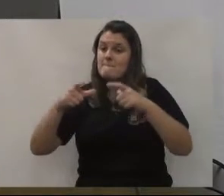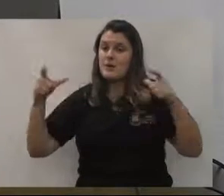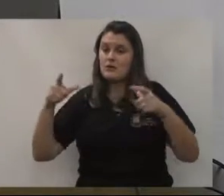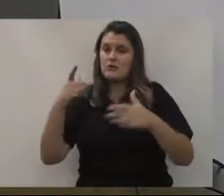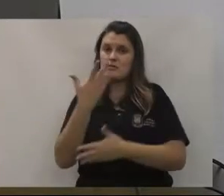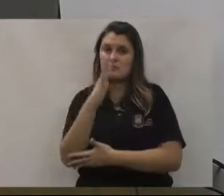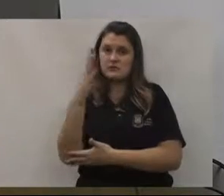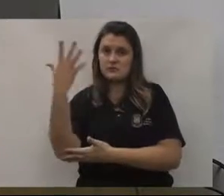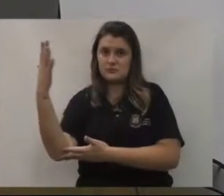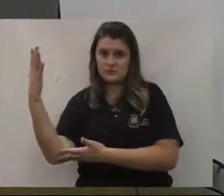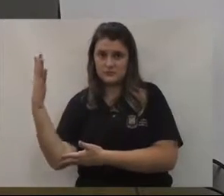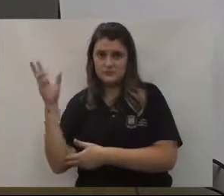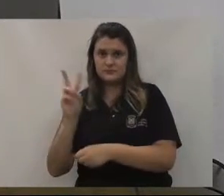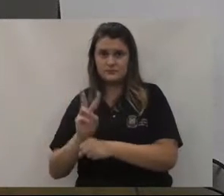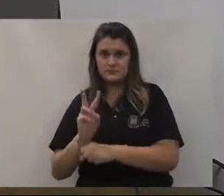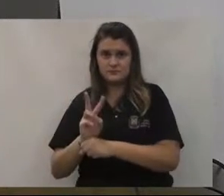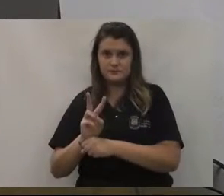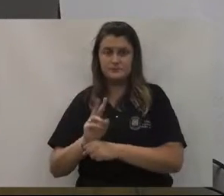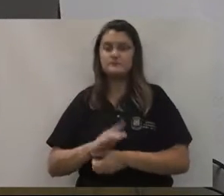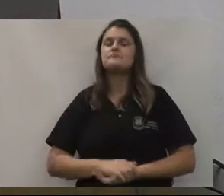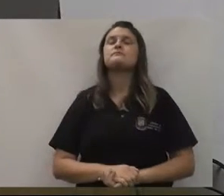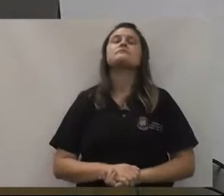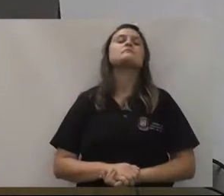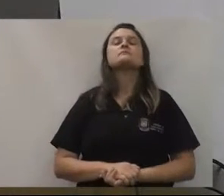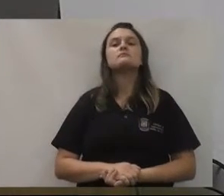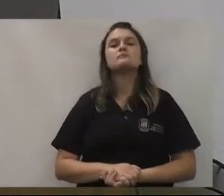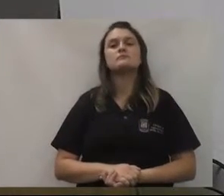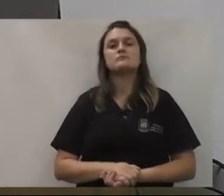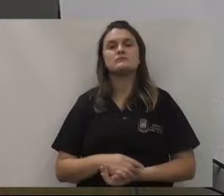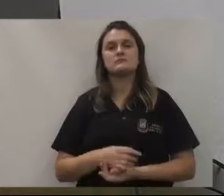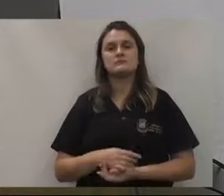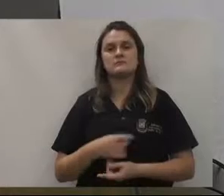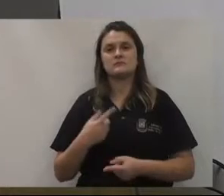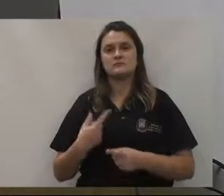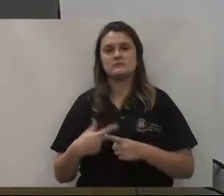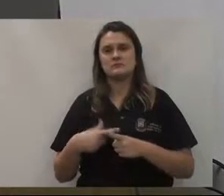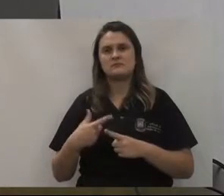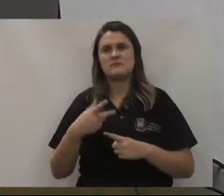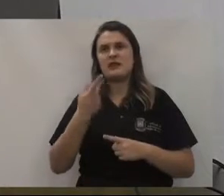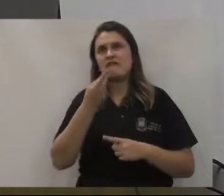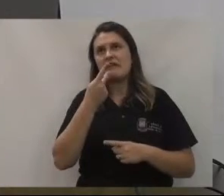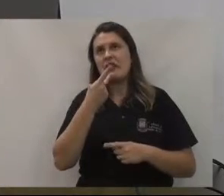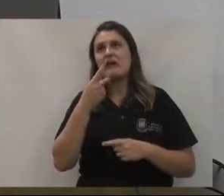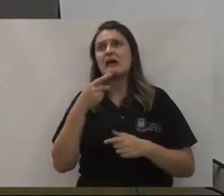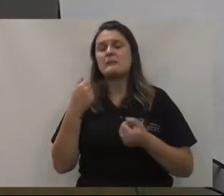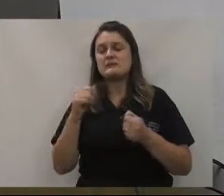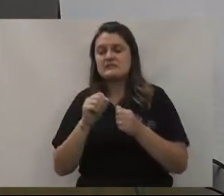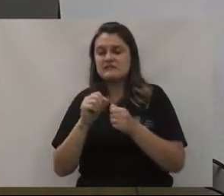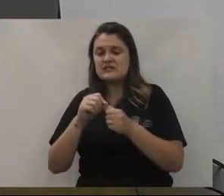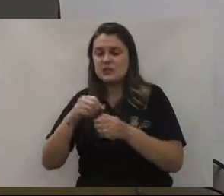prejuízo. Lá mais adiante tem mais uma ressaca. Falo em abrir um canal ali, não vai